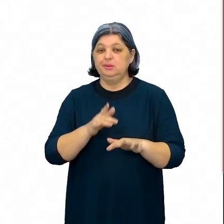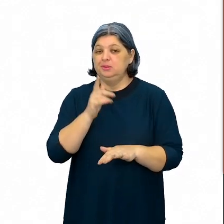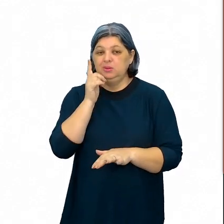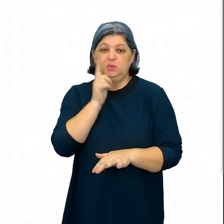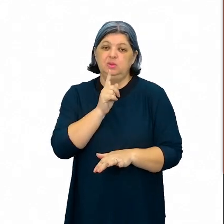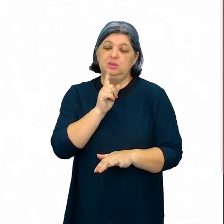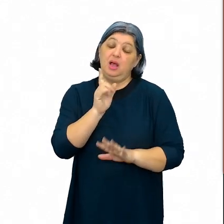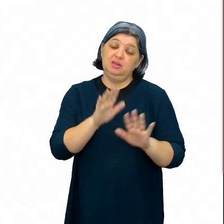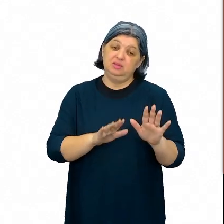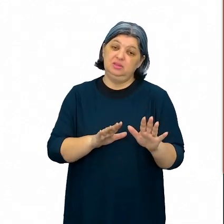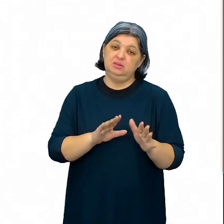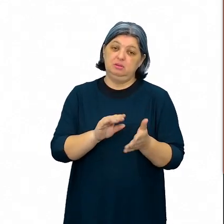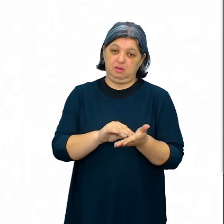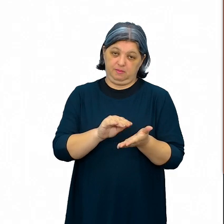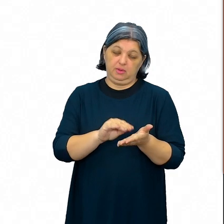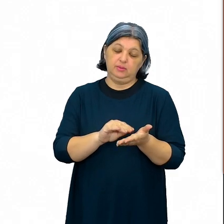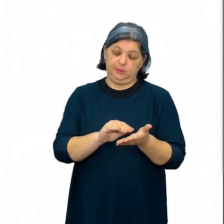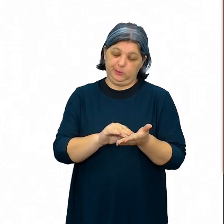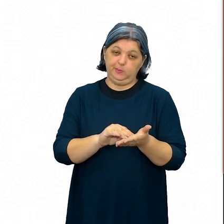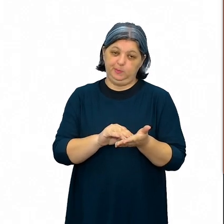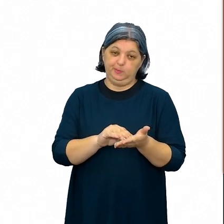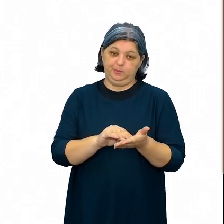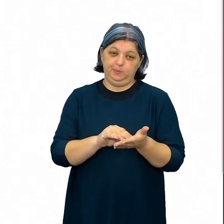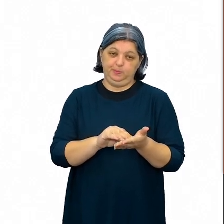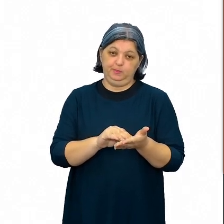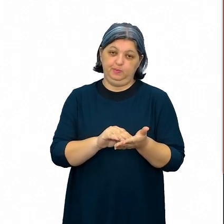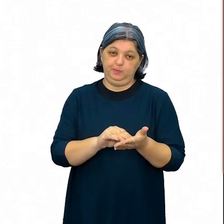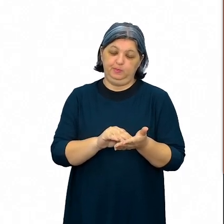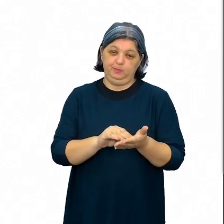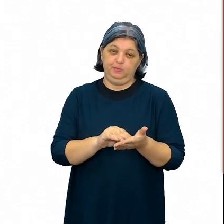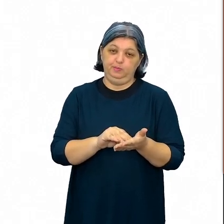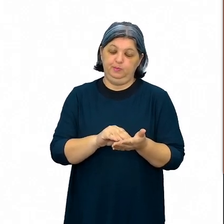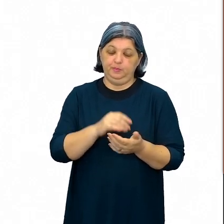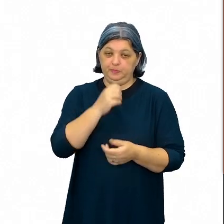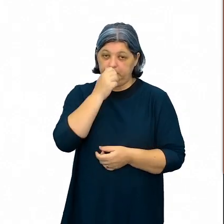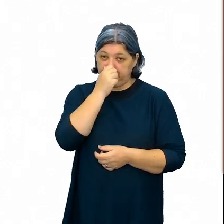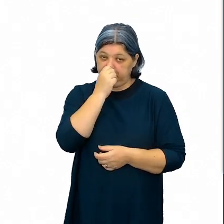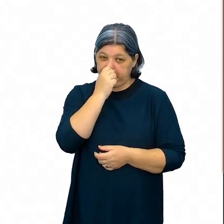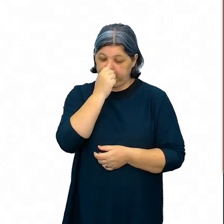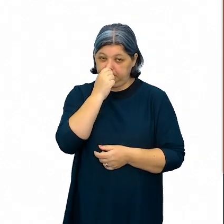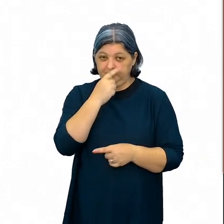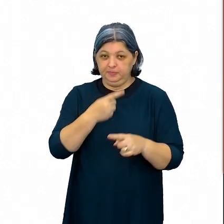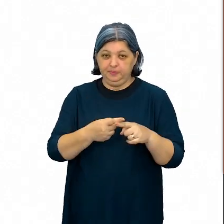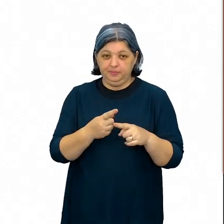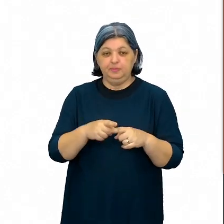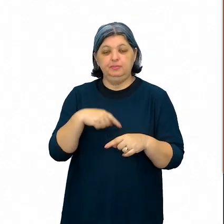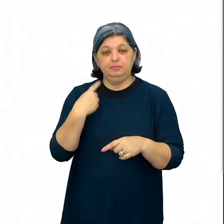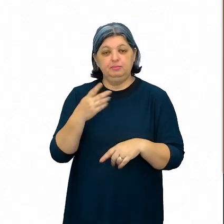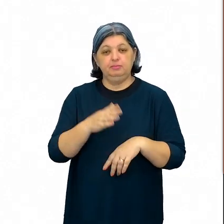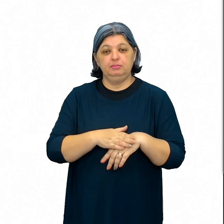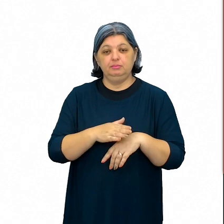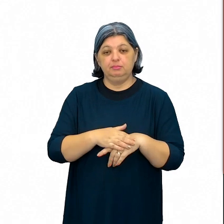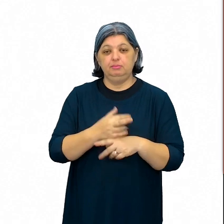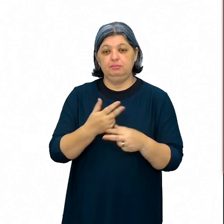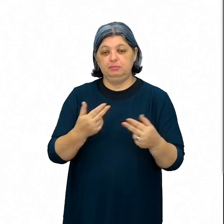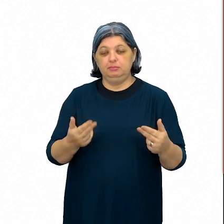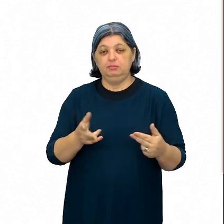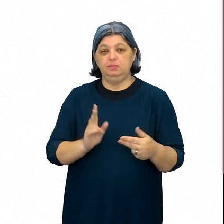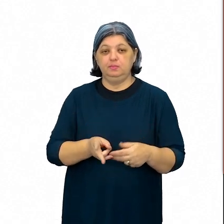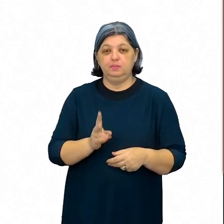passa falta com certeza fará falta de alguma maneira porque a gente vai fazendo as coisas assim